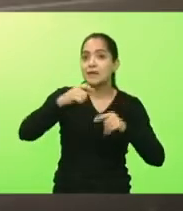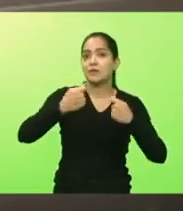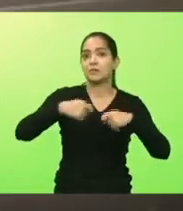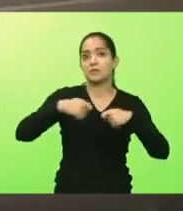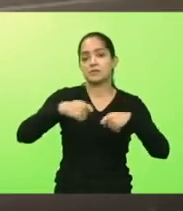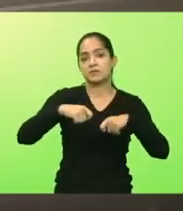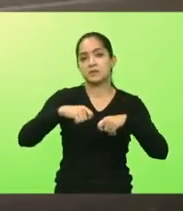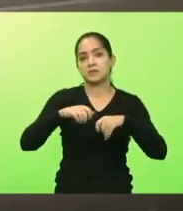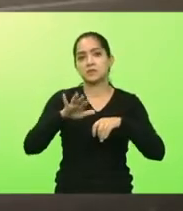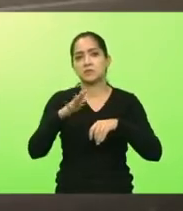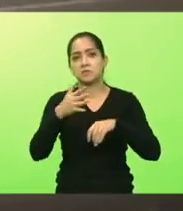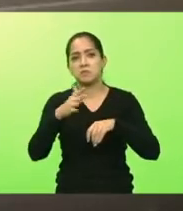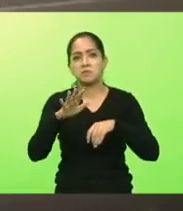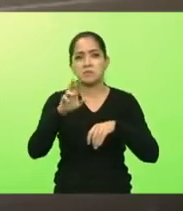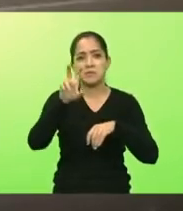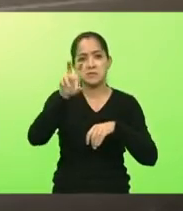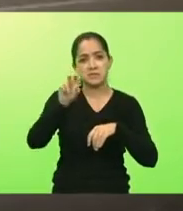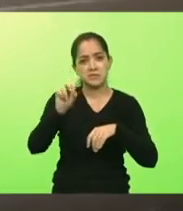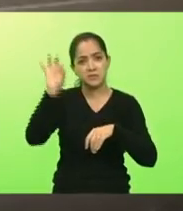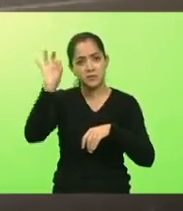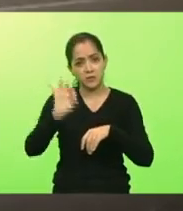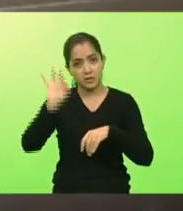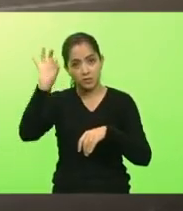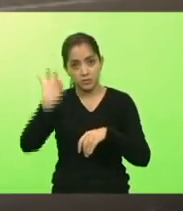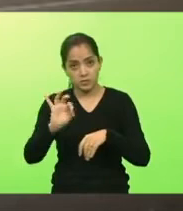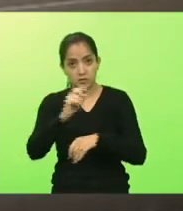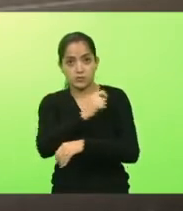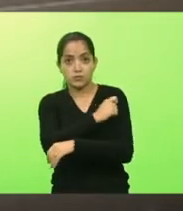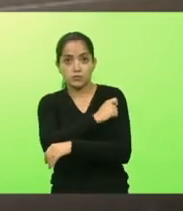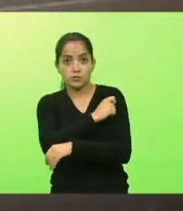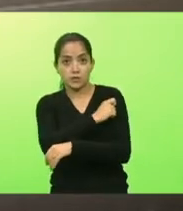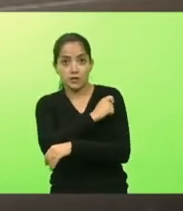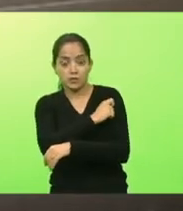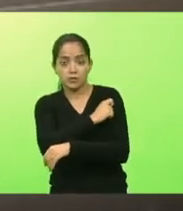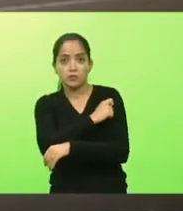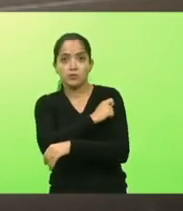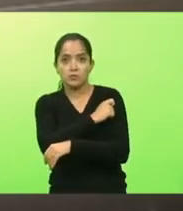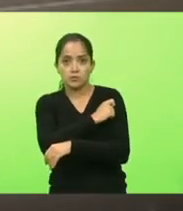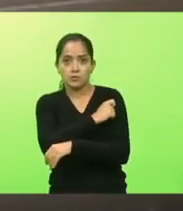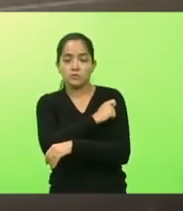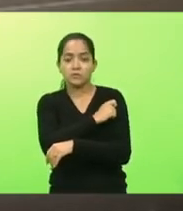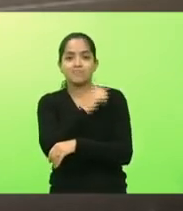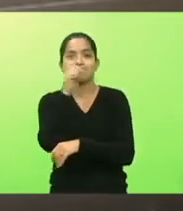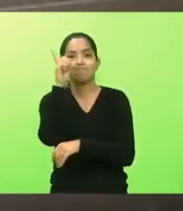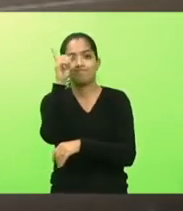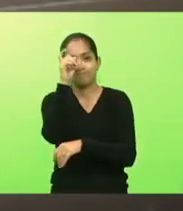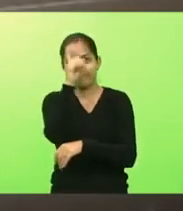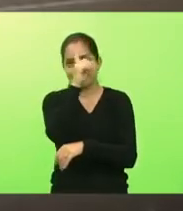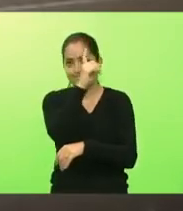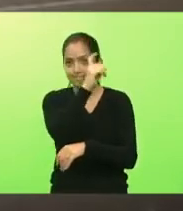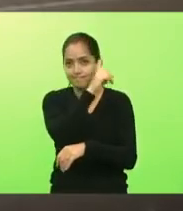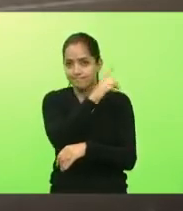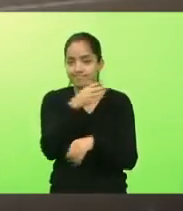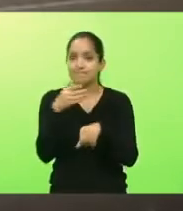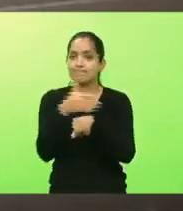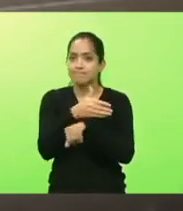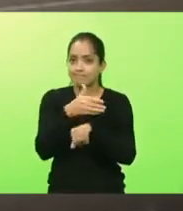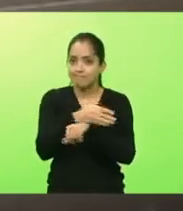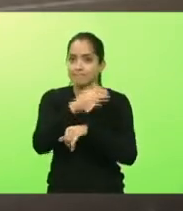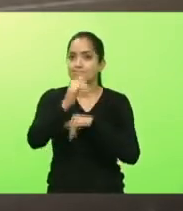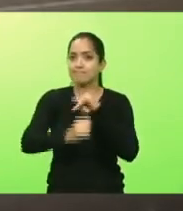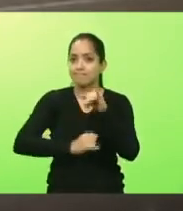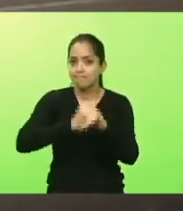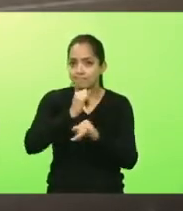menos 50% dos estudantes estão com dificuldades de acessar ao